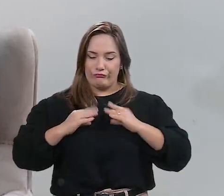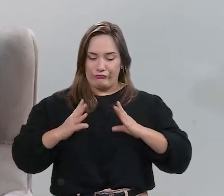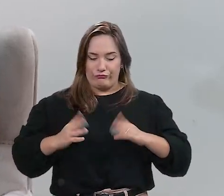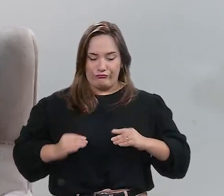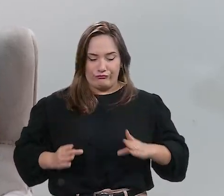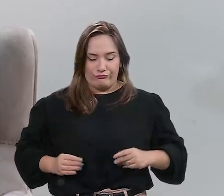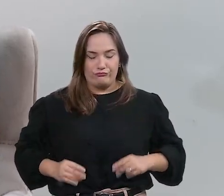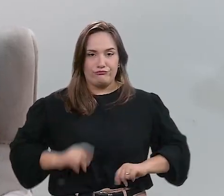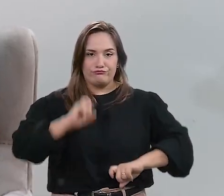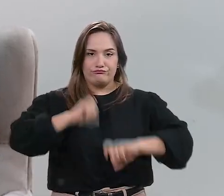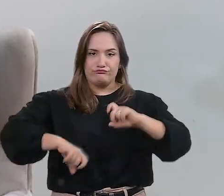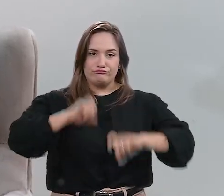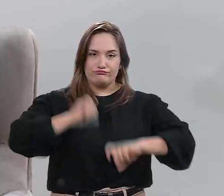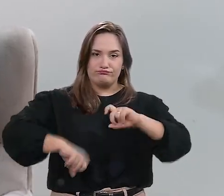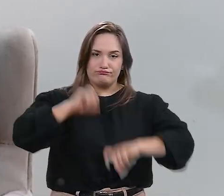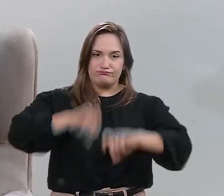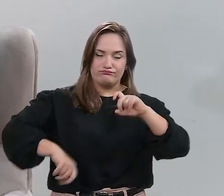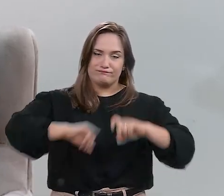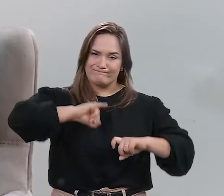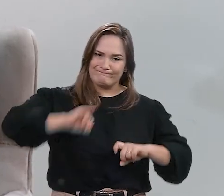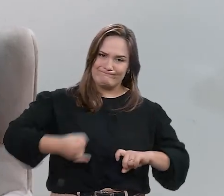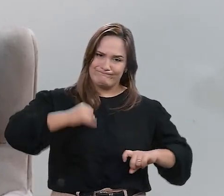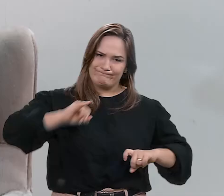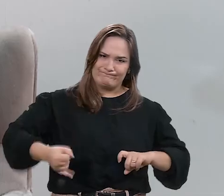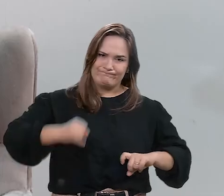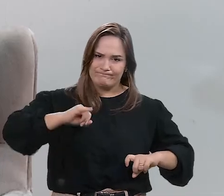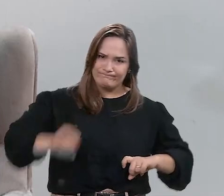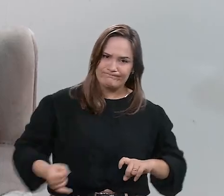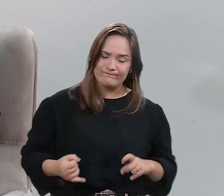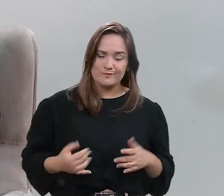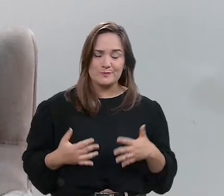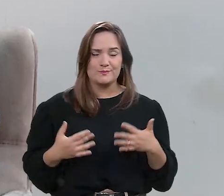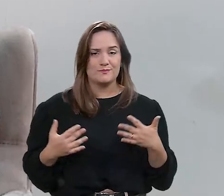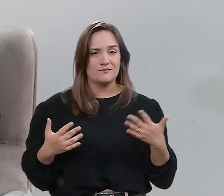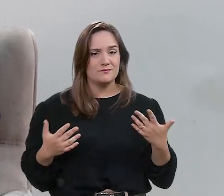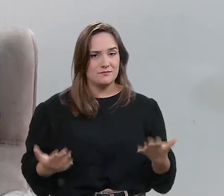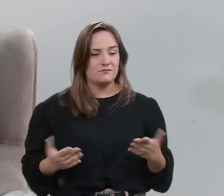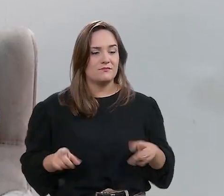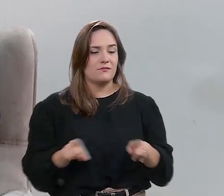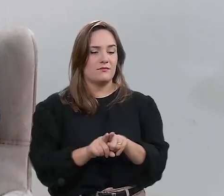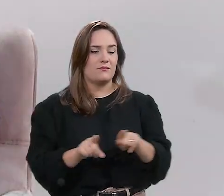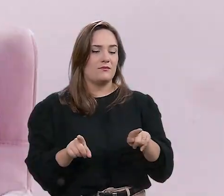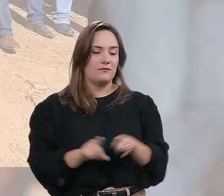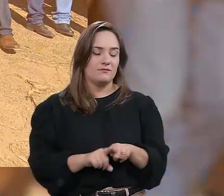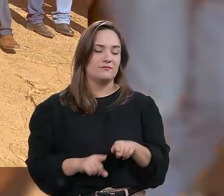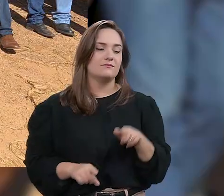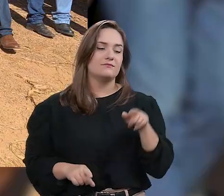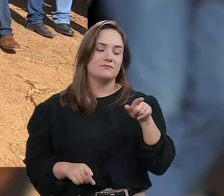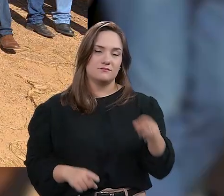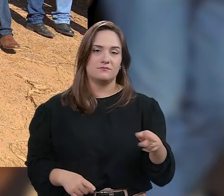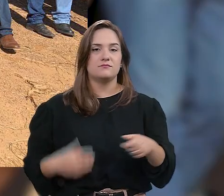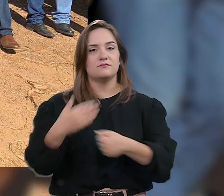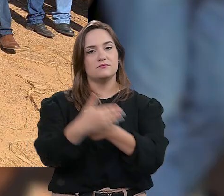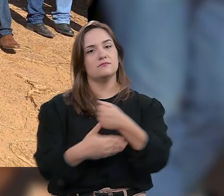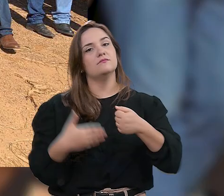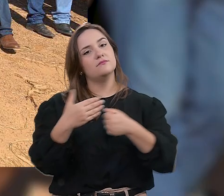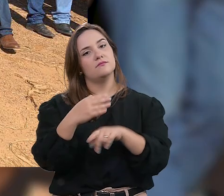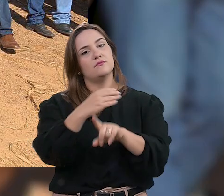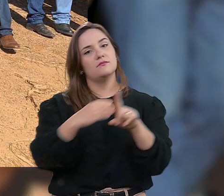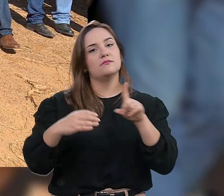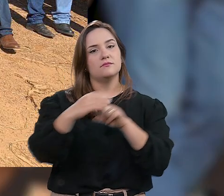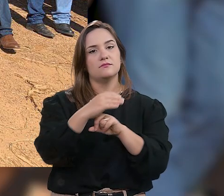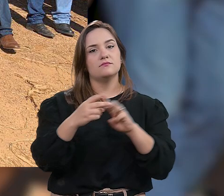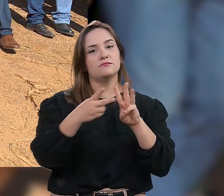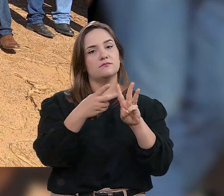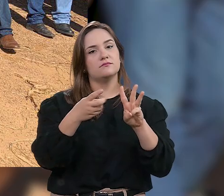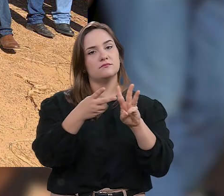exploradas comercialmente, né? E também a defesa das comunidades indígenas do Mato